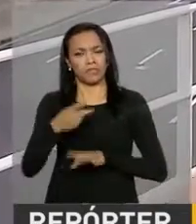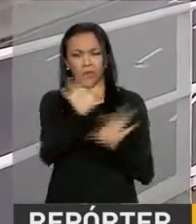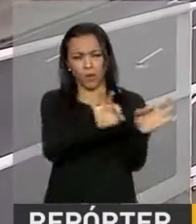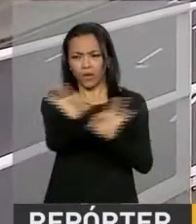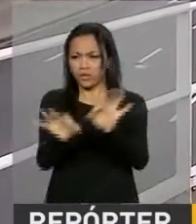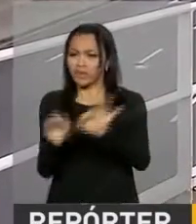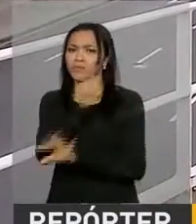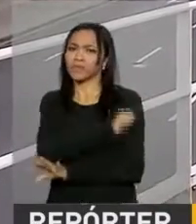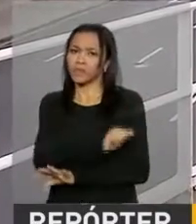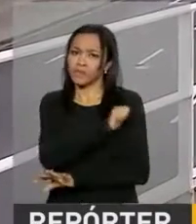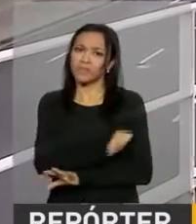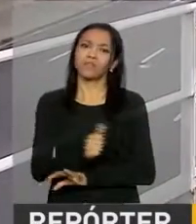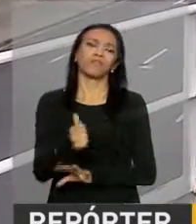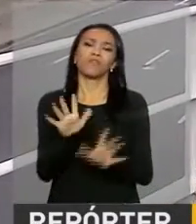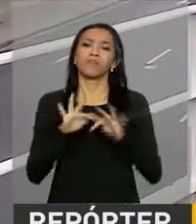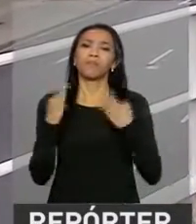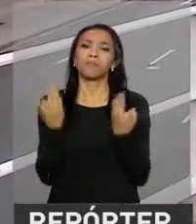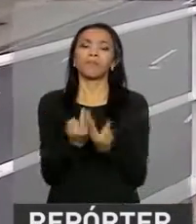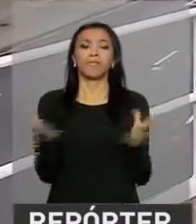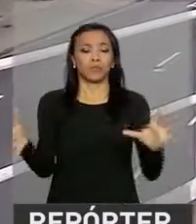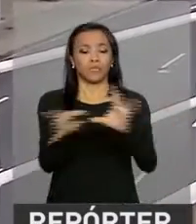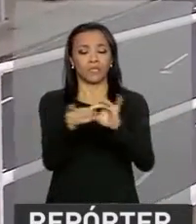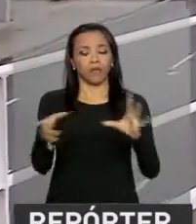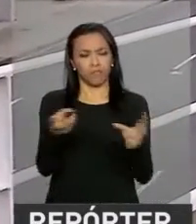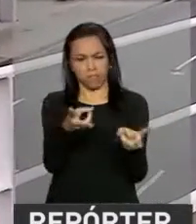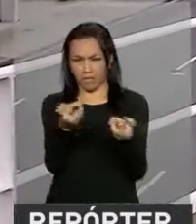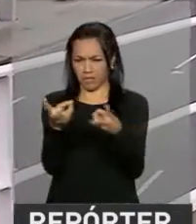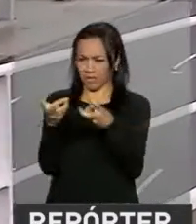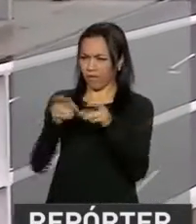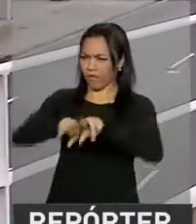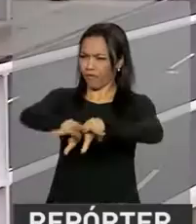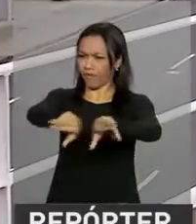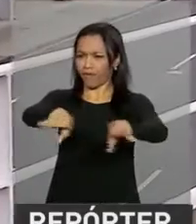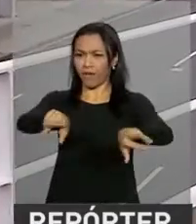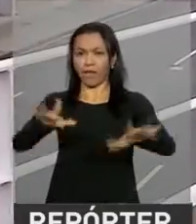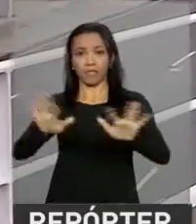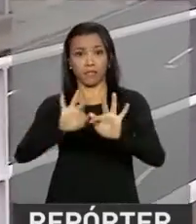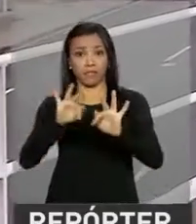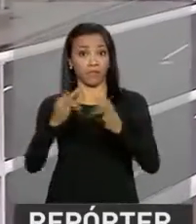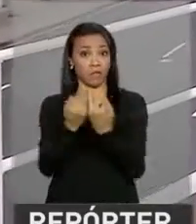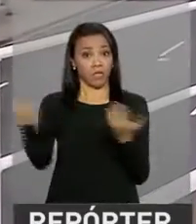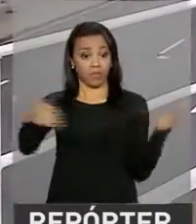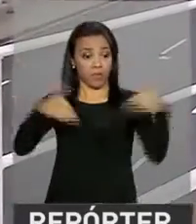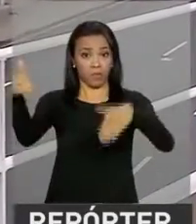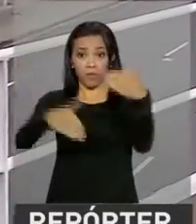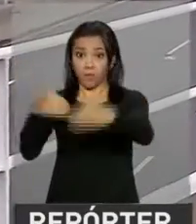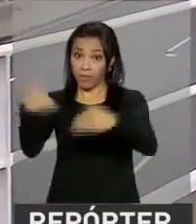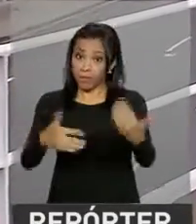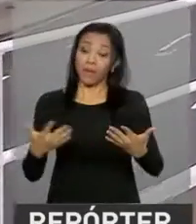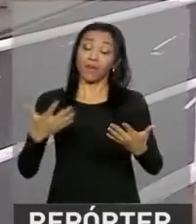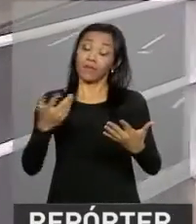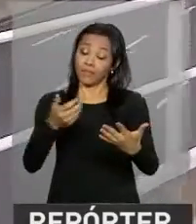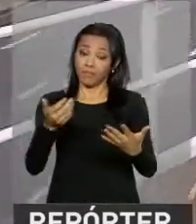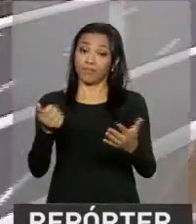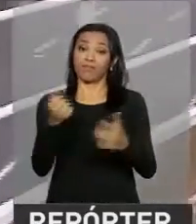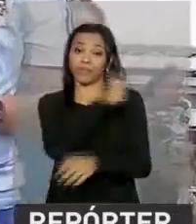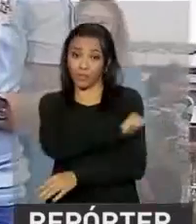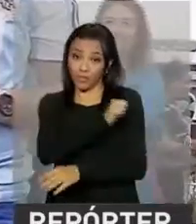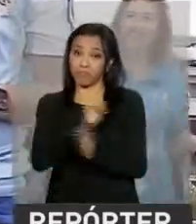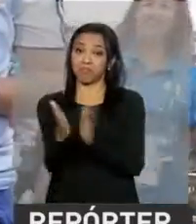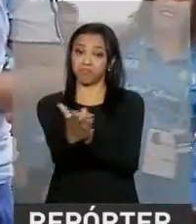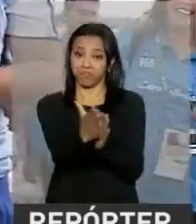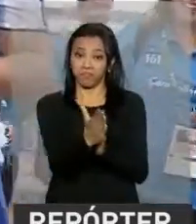janeiro é família a união da família a gente percebeu muita família que muita tranquilidade e o rio de janeiro está de parabéns